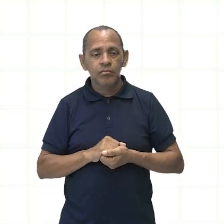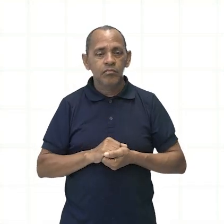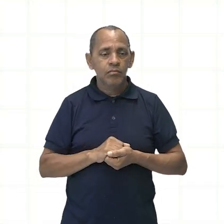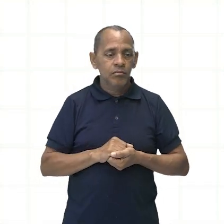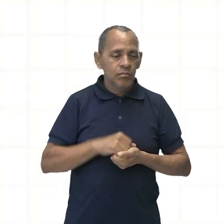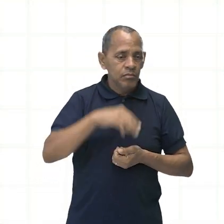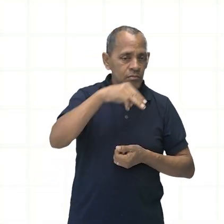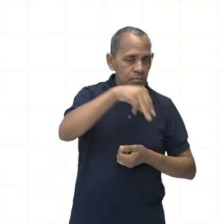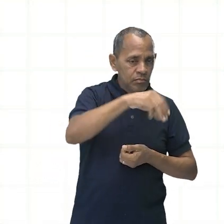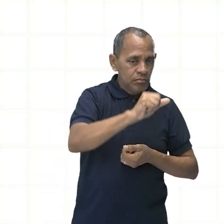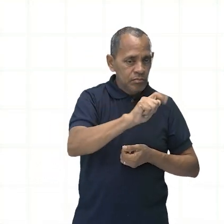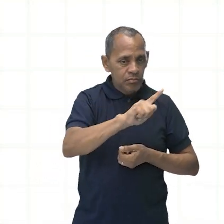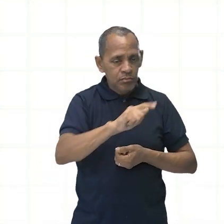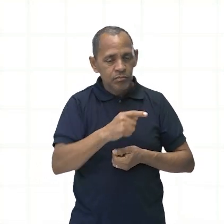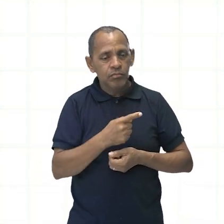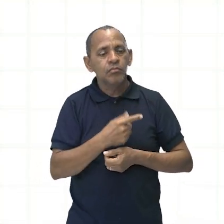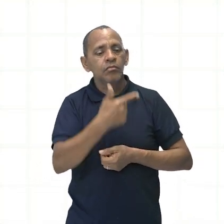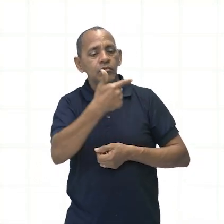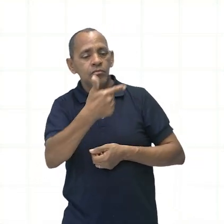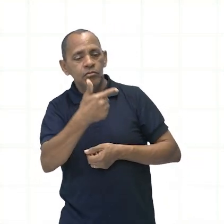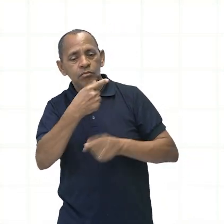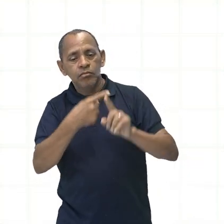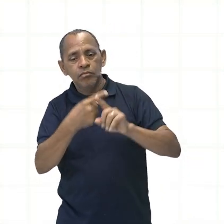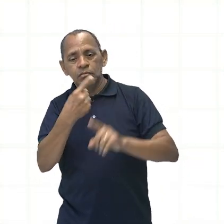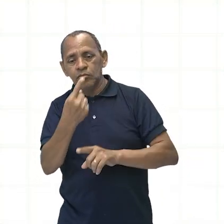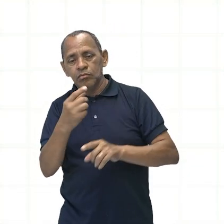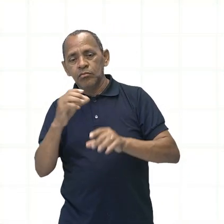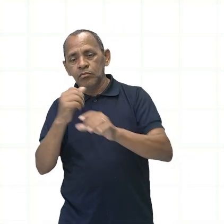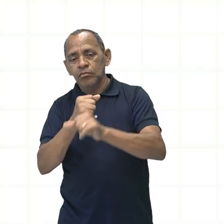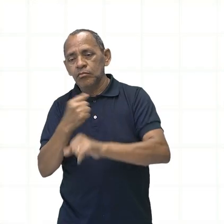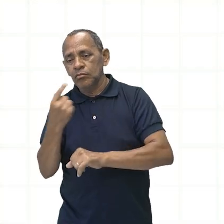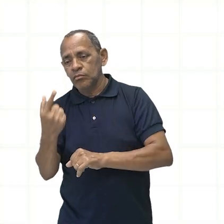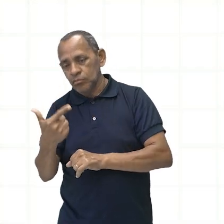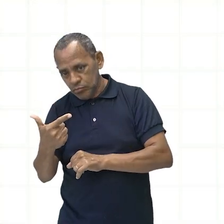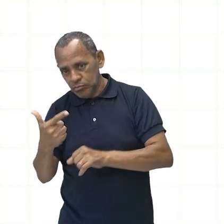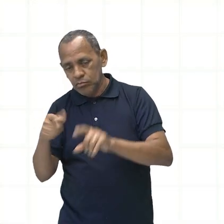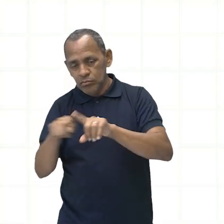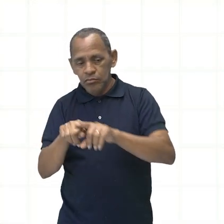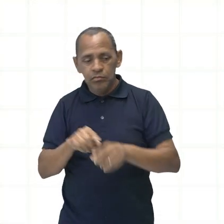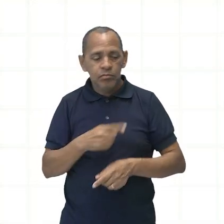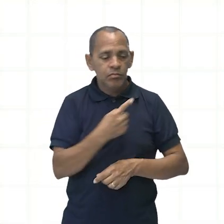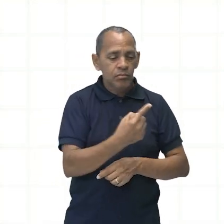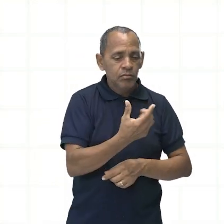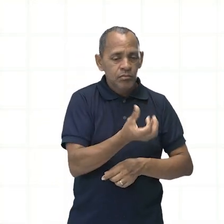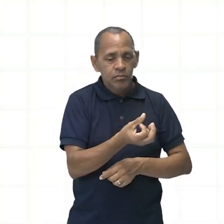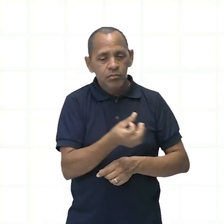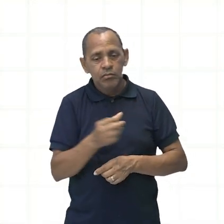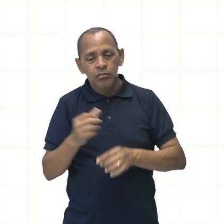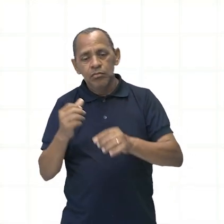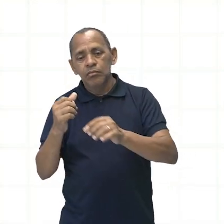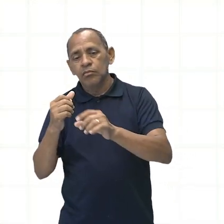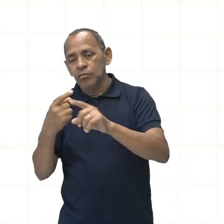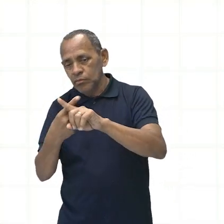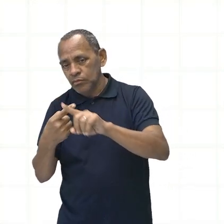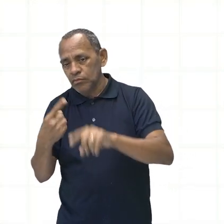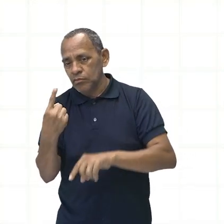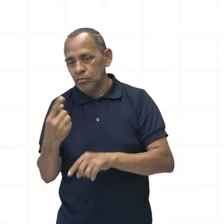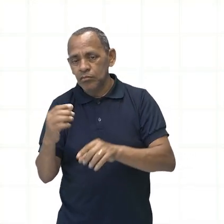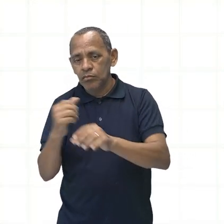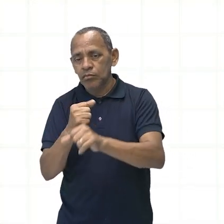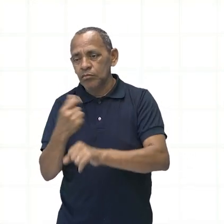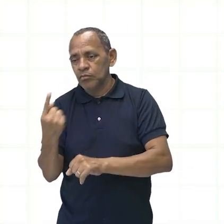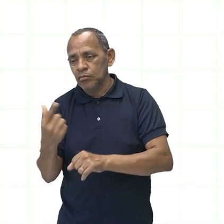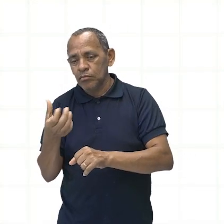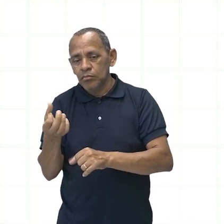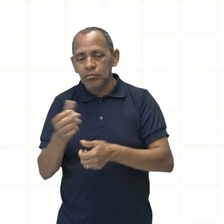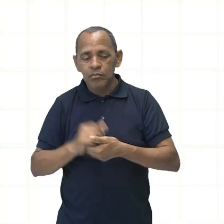da água é o 2 vezes 1, que é 2, mais o valor de 16 vezes 1, que é 16, e essa